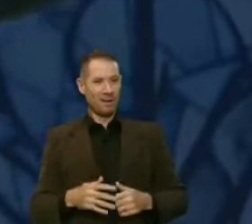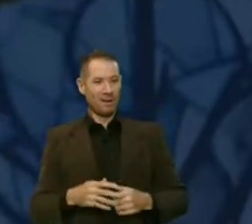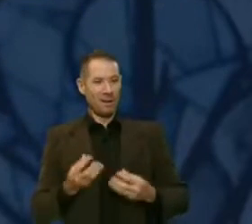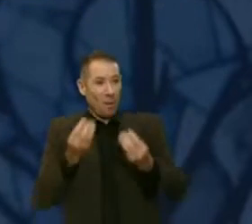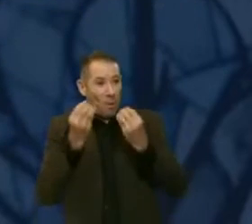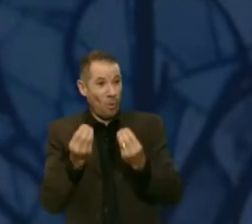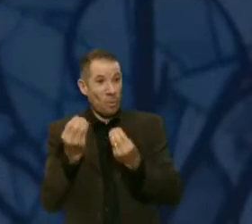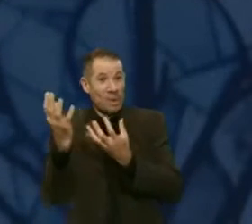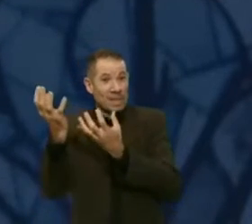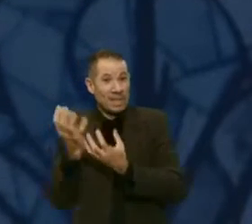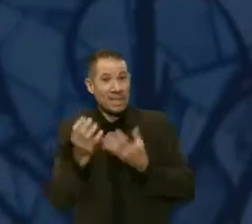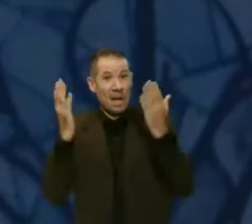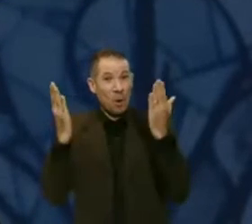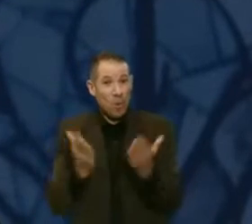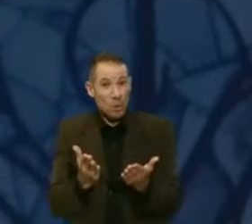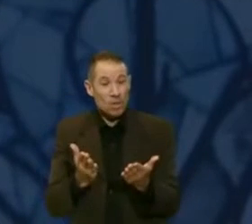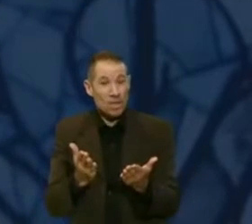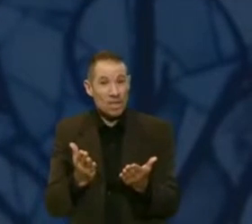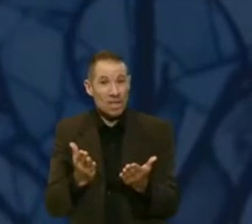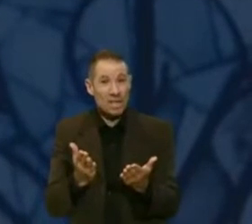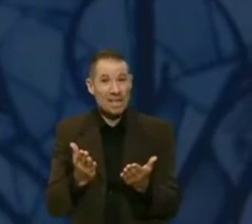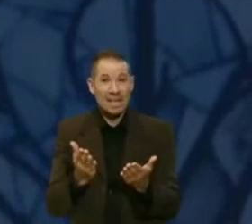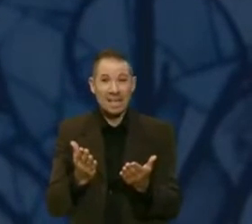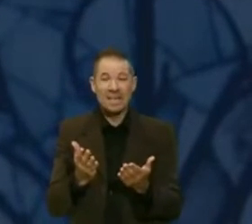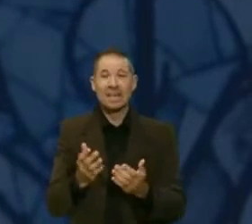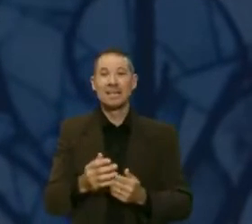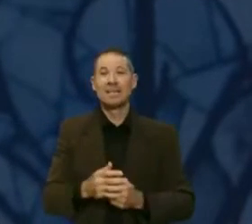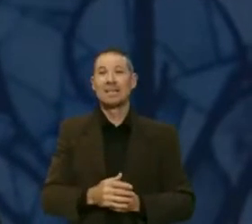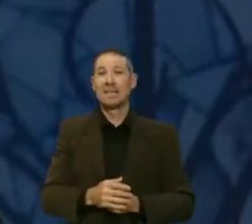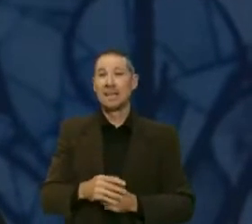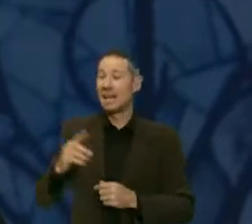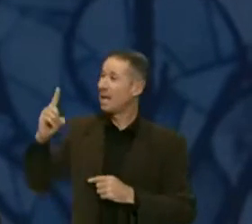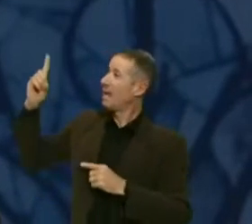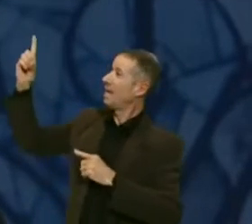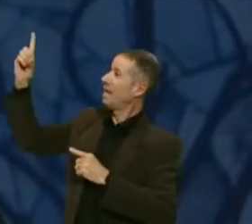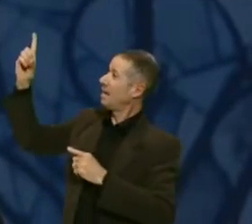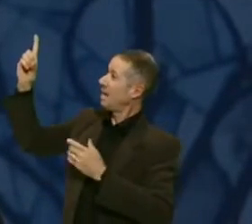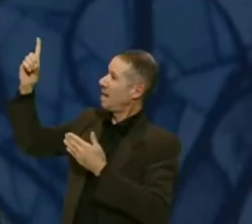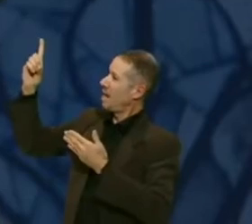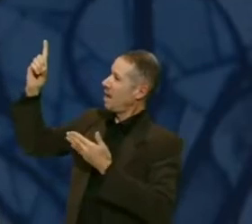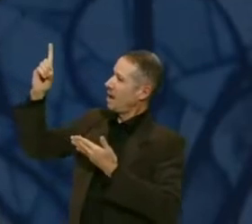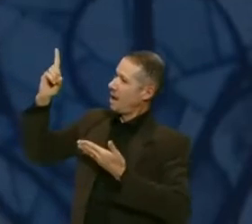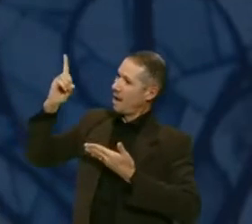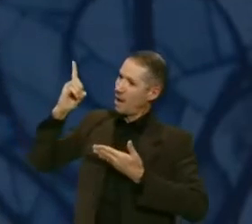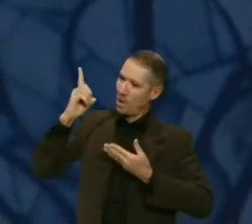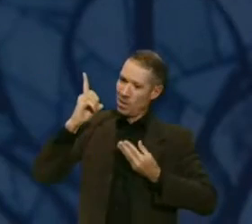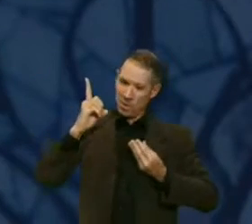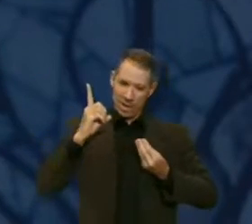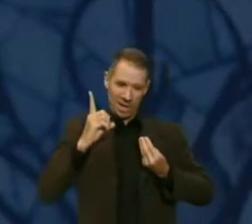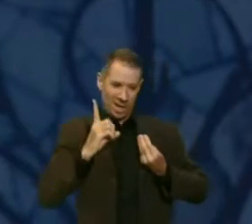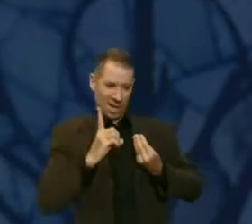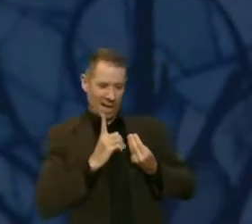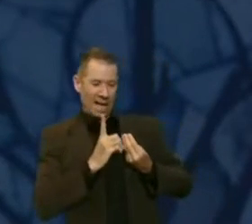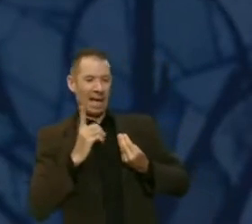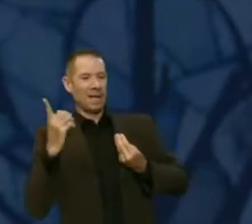Como eu queria hoje que simplesmente Ele me visitasse de novo.